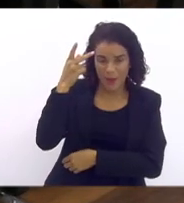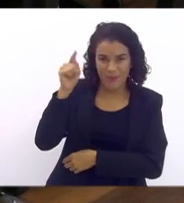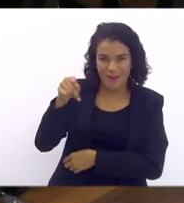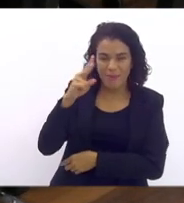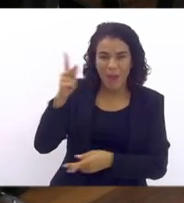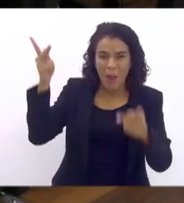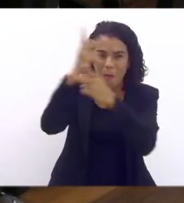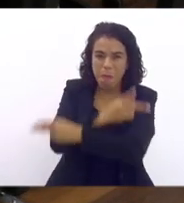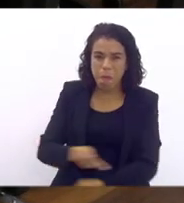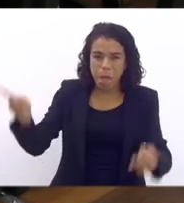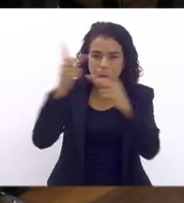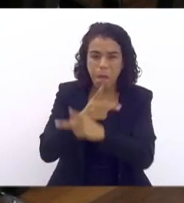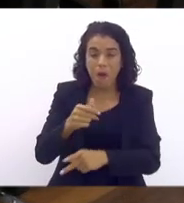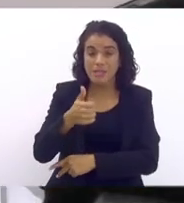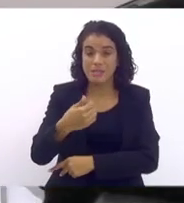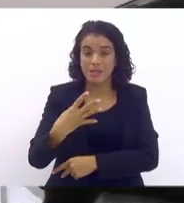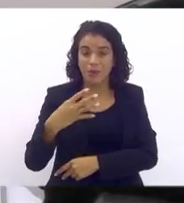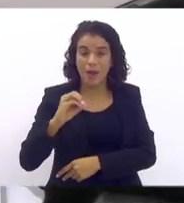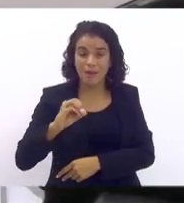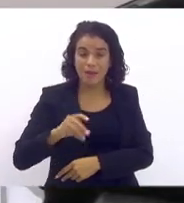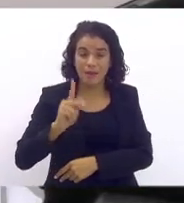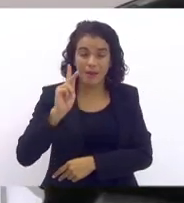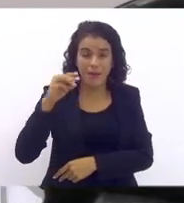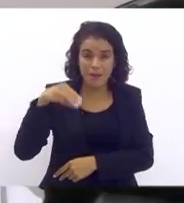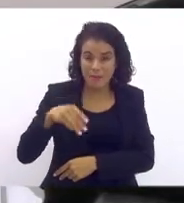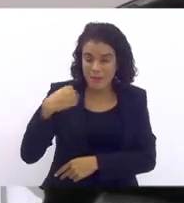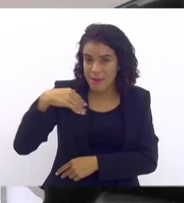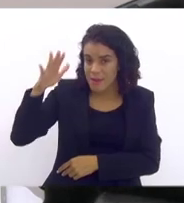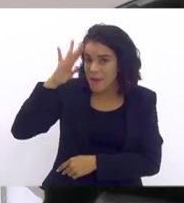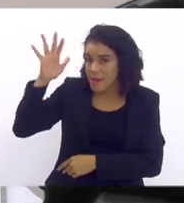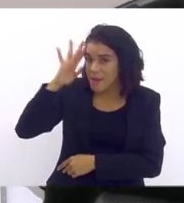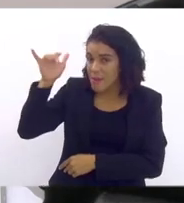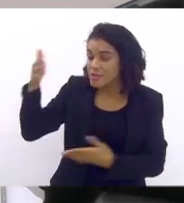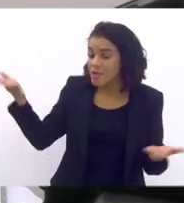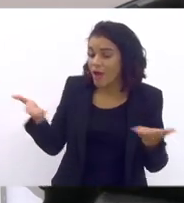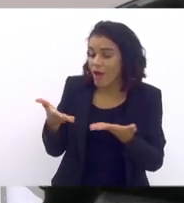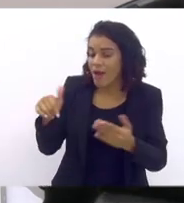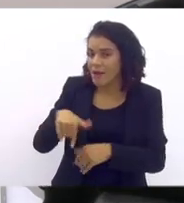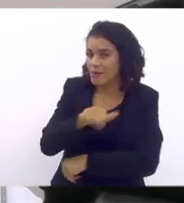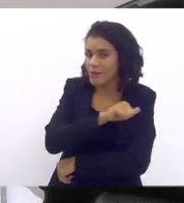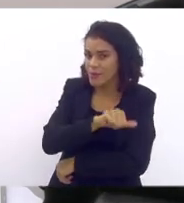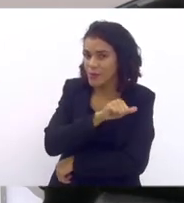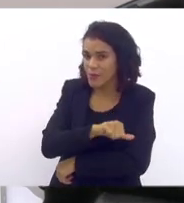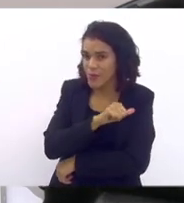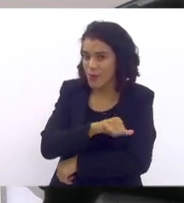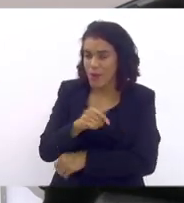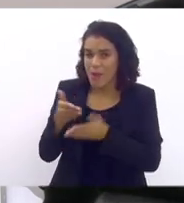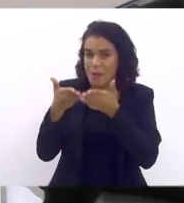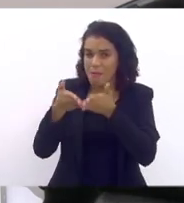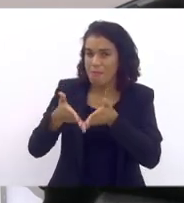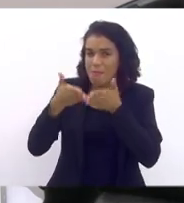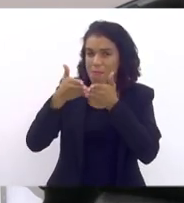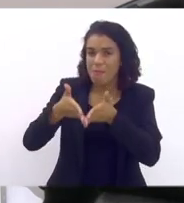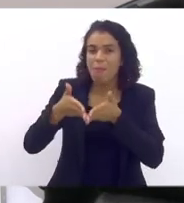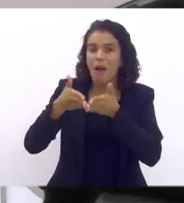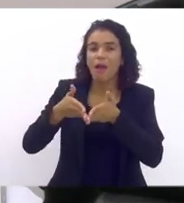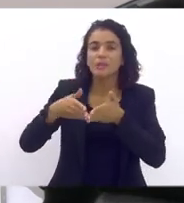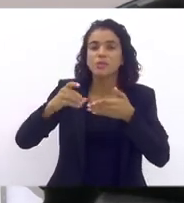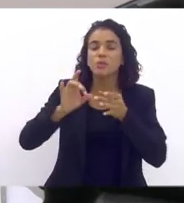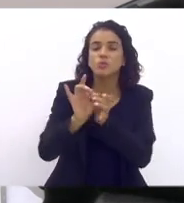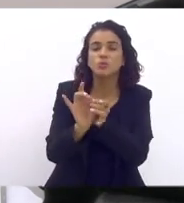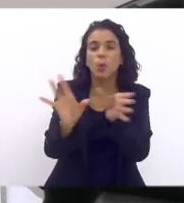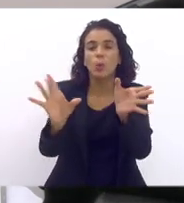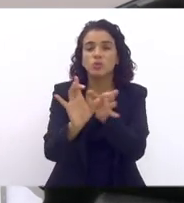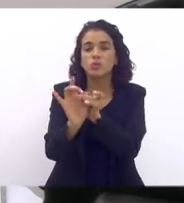Ventania de 140 Km que que aconteceu em São Paulo tu imagina Sea Ventania chega aqui no Rio de Janeiro com essas embarcações esses navios tudo você imaginou o